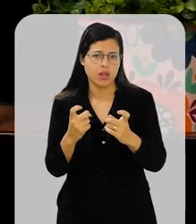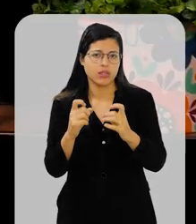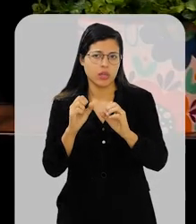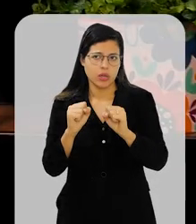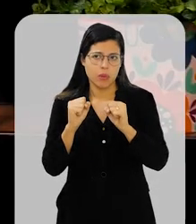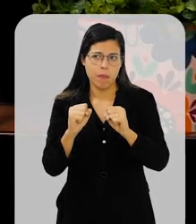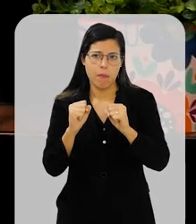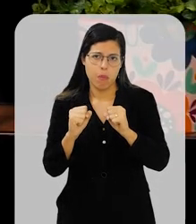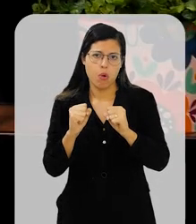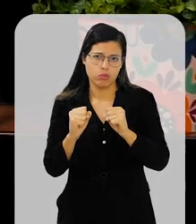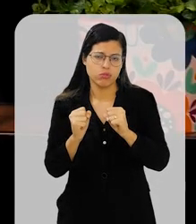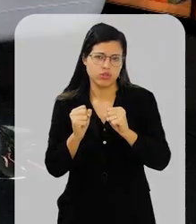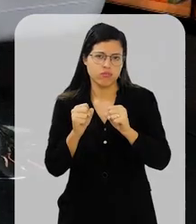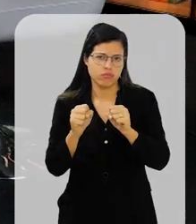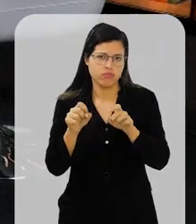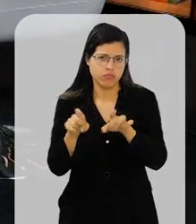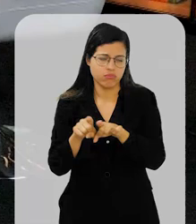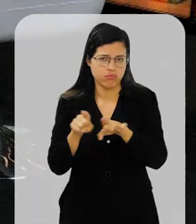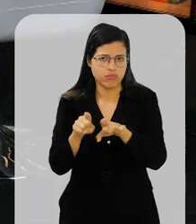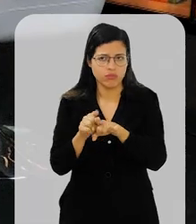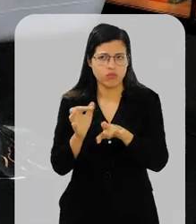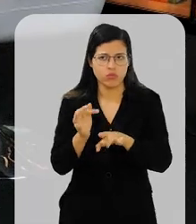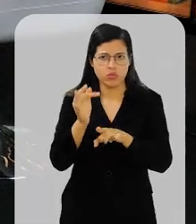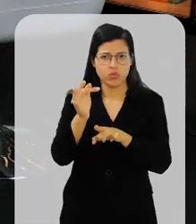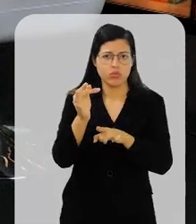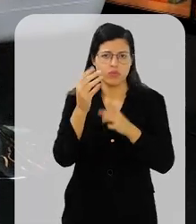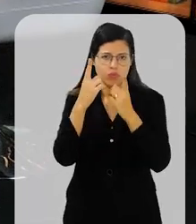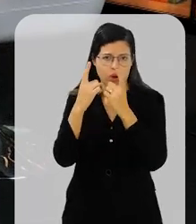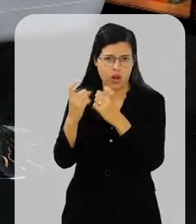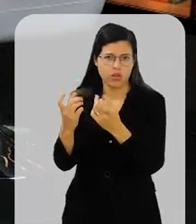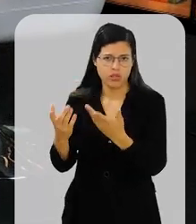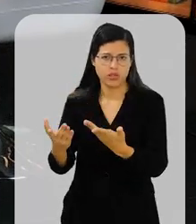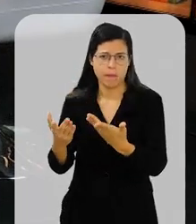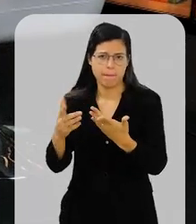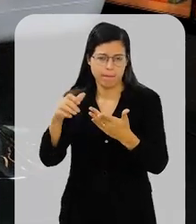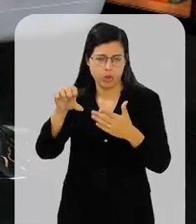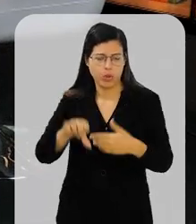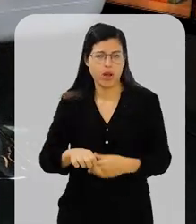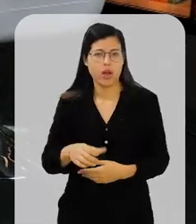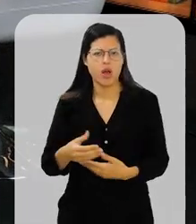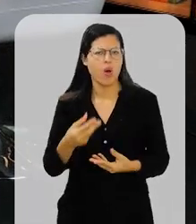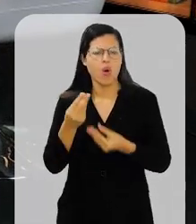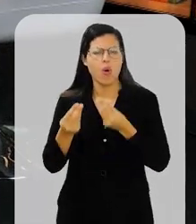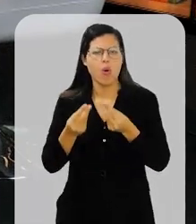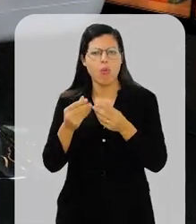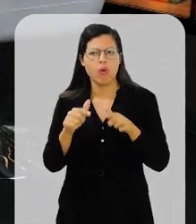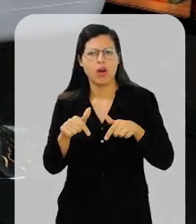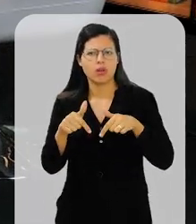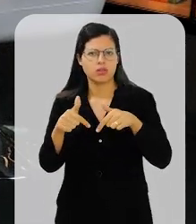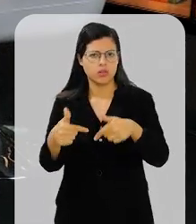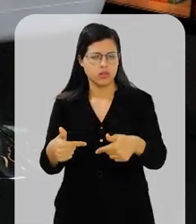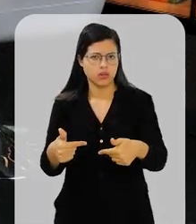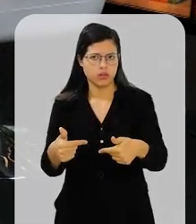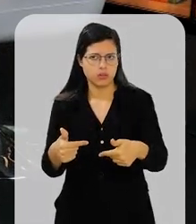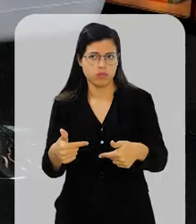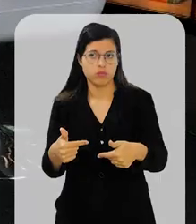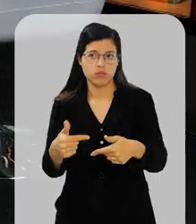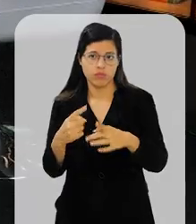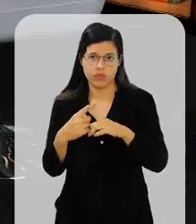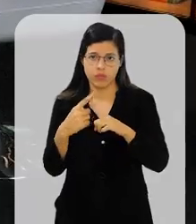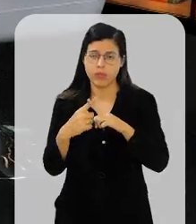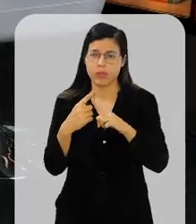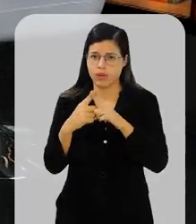ser se tornar um caso de violência acerca da pessoa idosa. Como que deve ser esse procedimento?